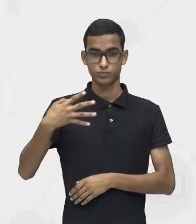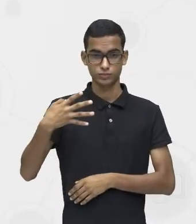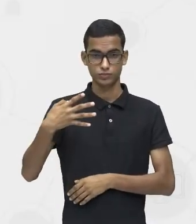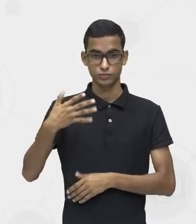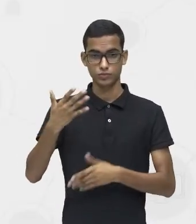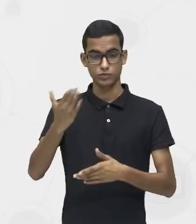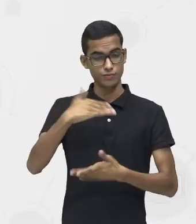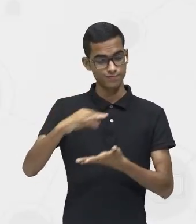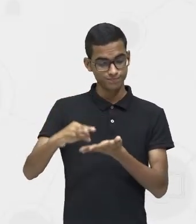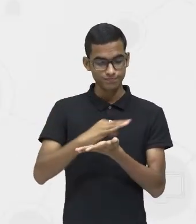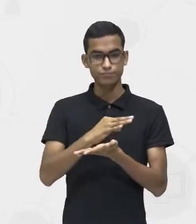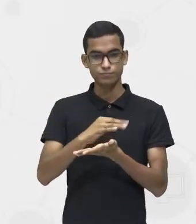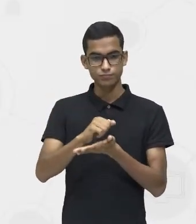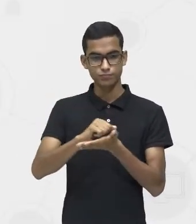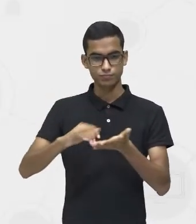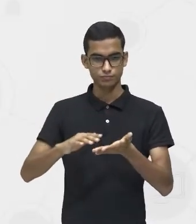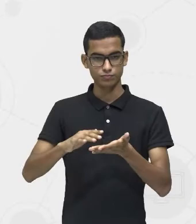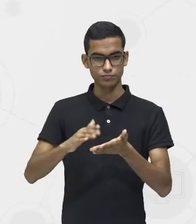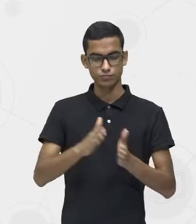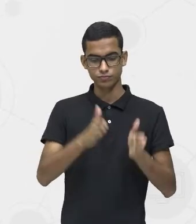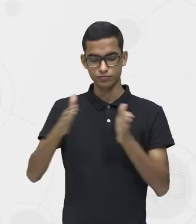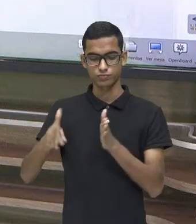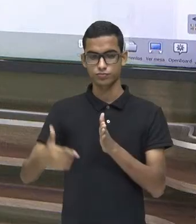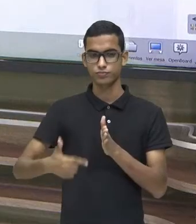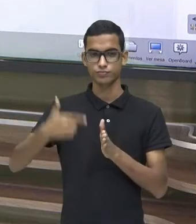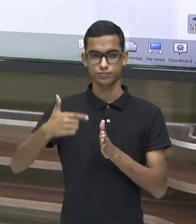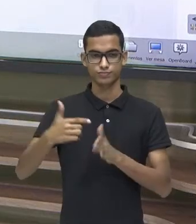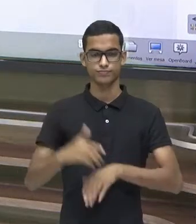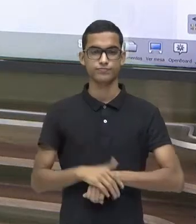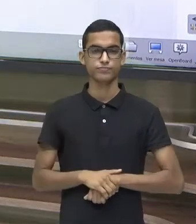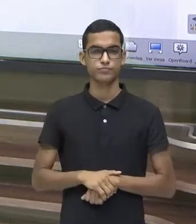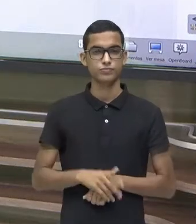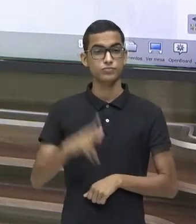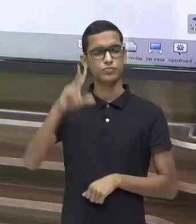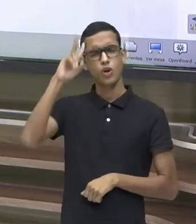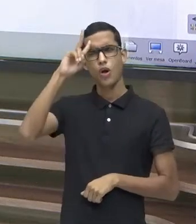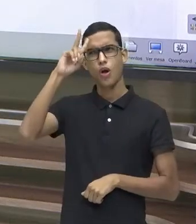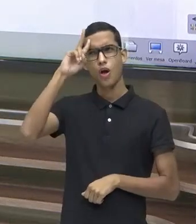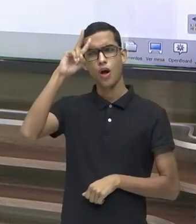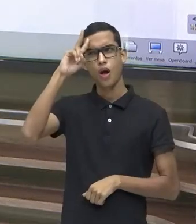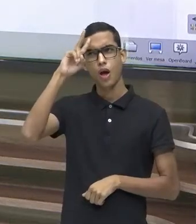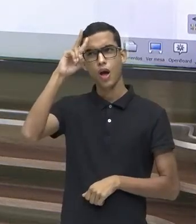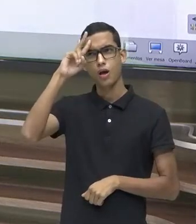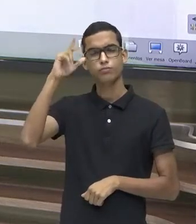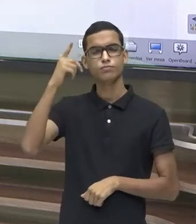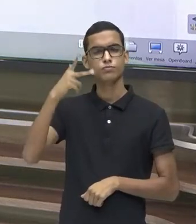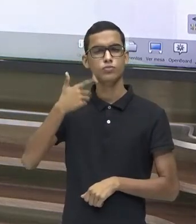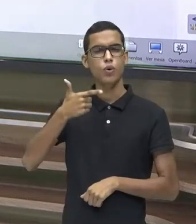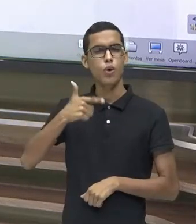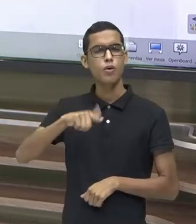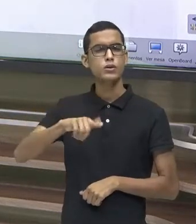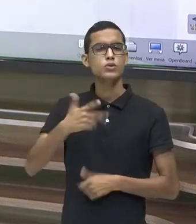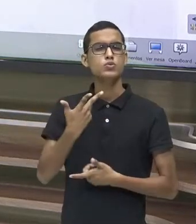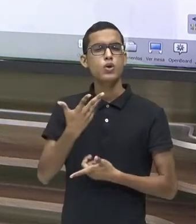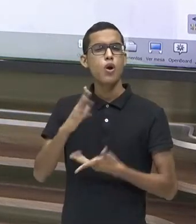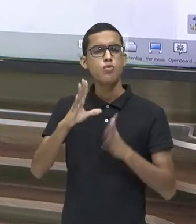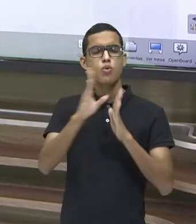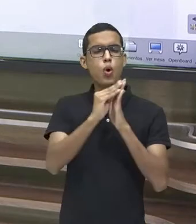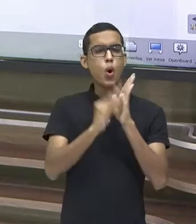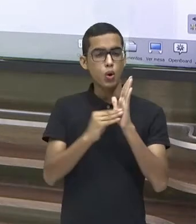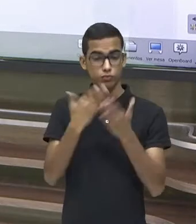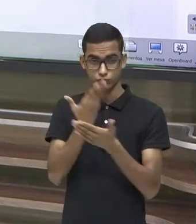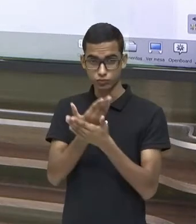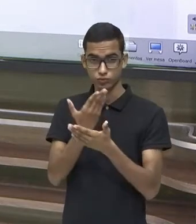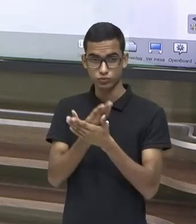a correção do exercitando parte 2. E aí a gente vai relembrar o conteúdo que foi estudado, né? Nós estudamos aí sobre o